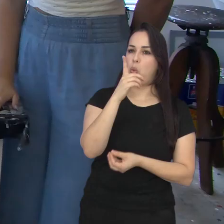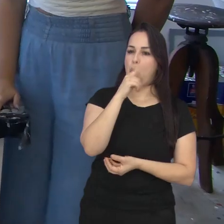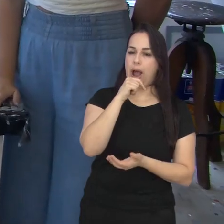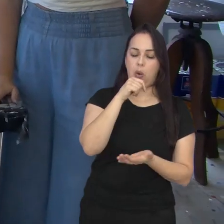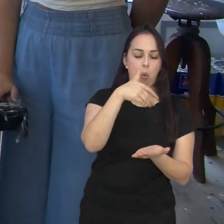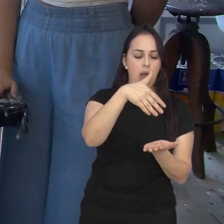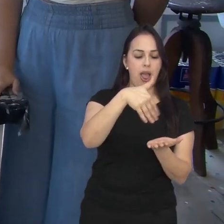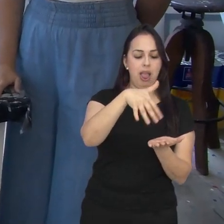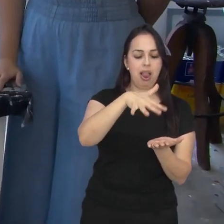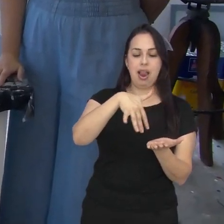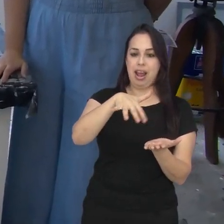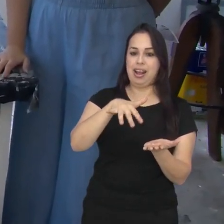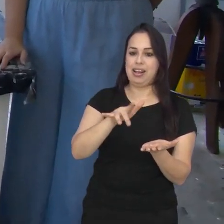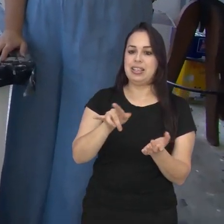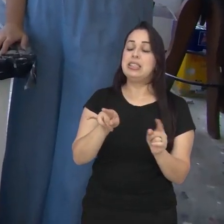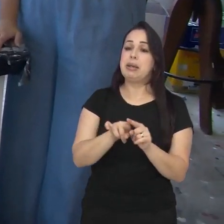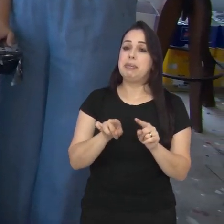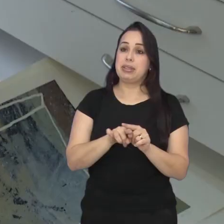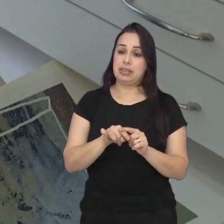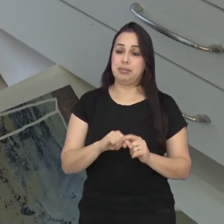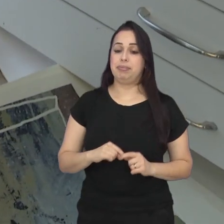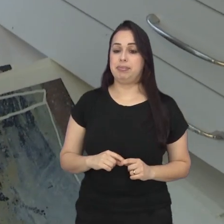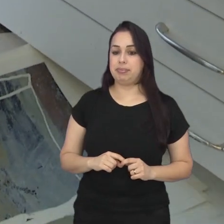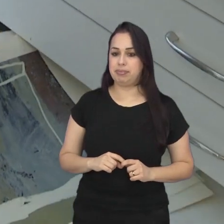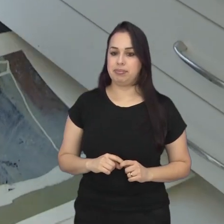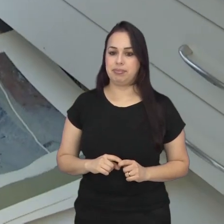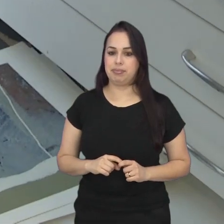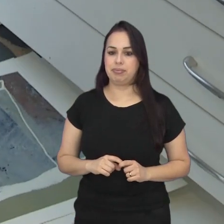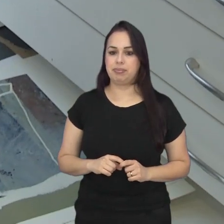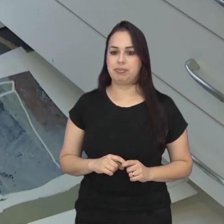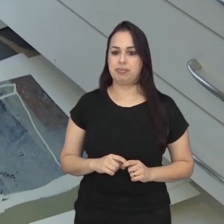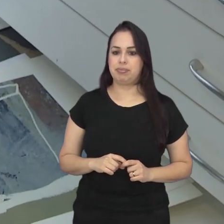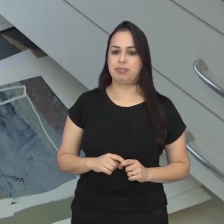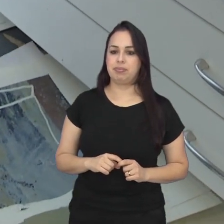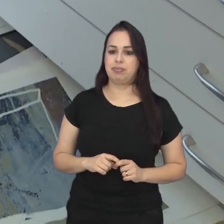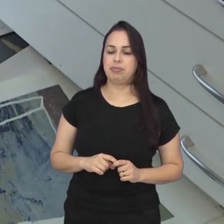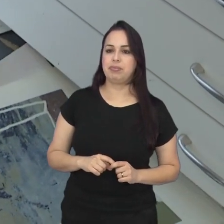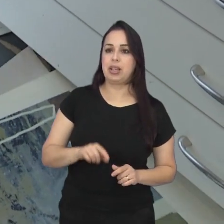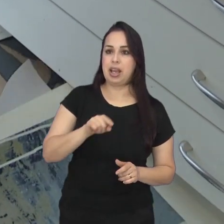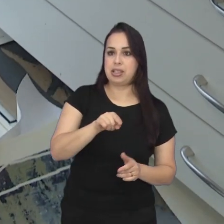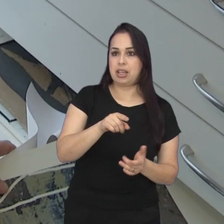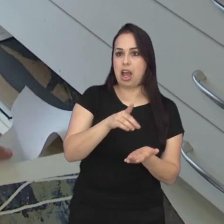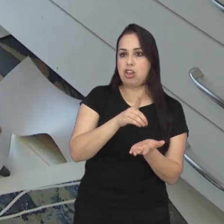que eu comecei. E esses aqui são trabalhos